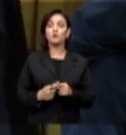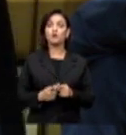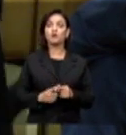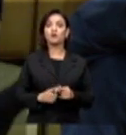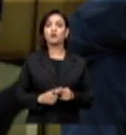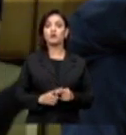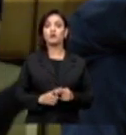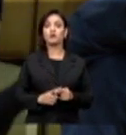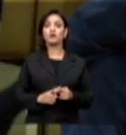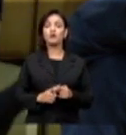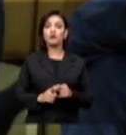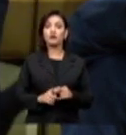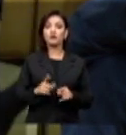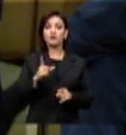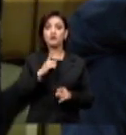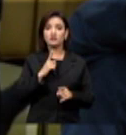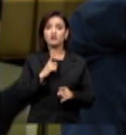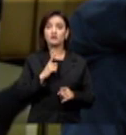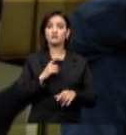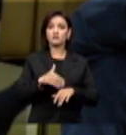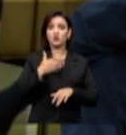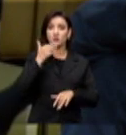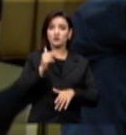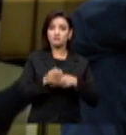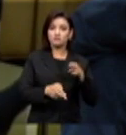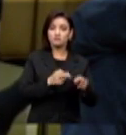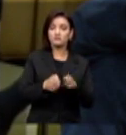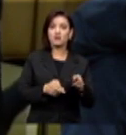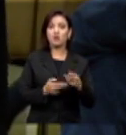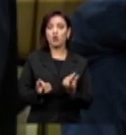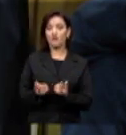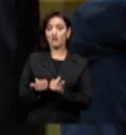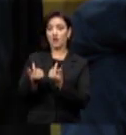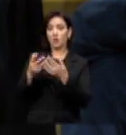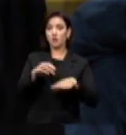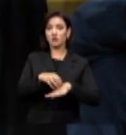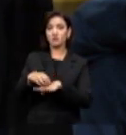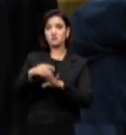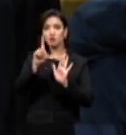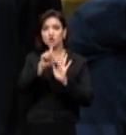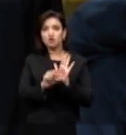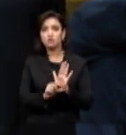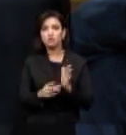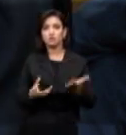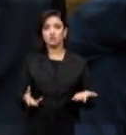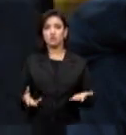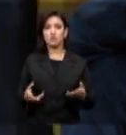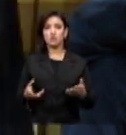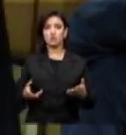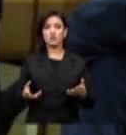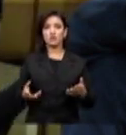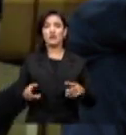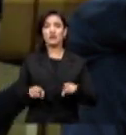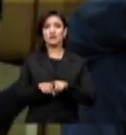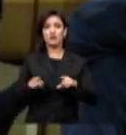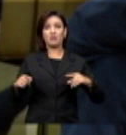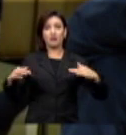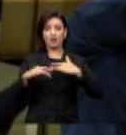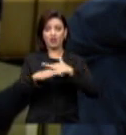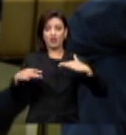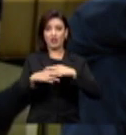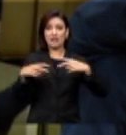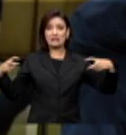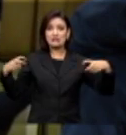atuação no setor ferroviário, diminuição do custo do transporte, redução do número de acidentes nas rodovias federais,